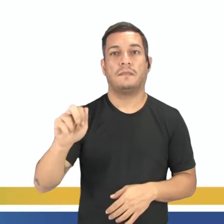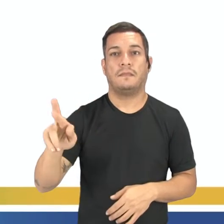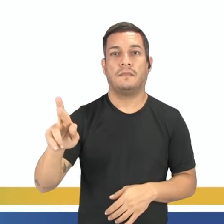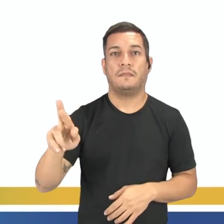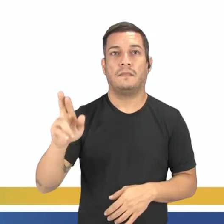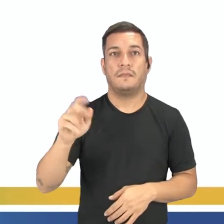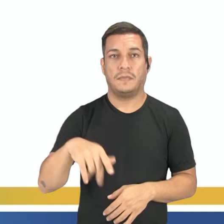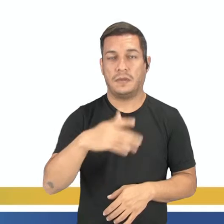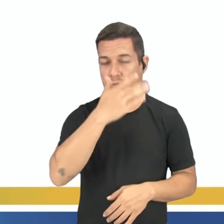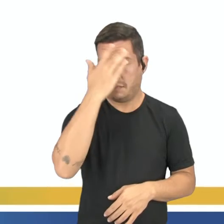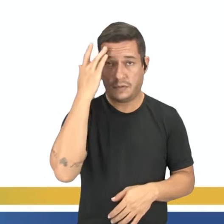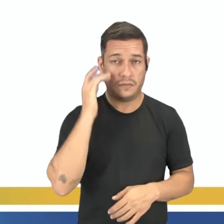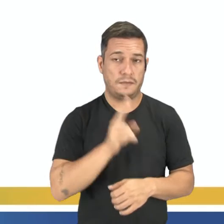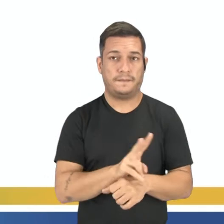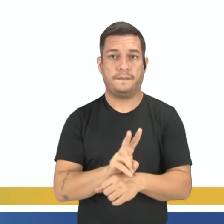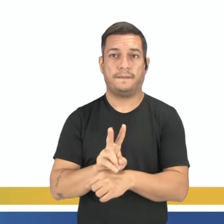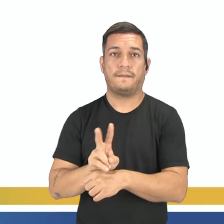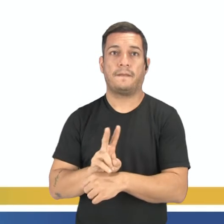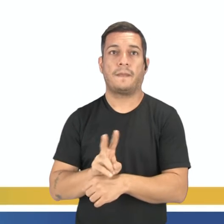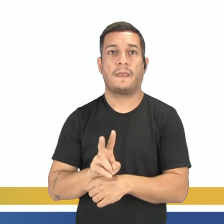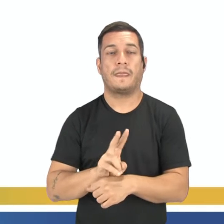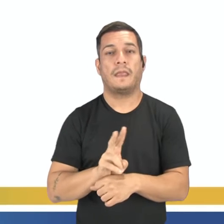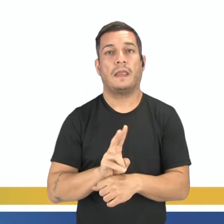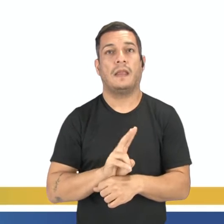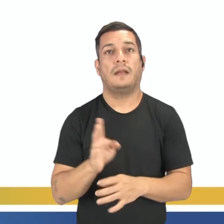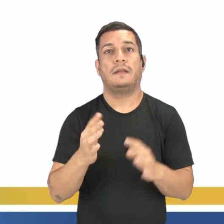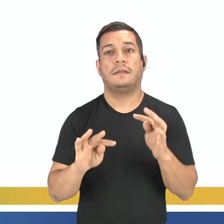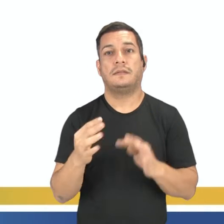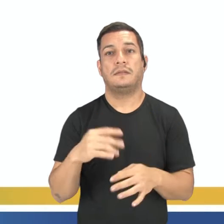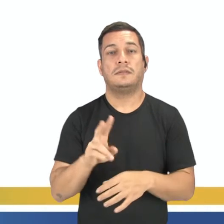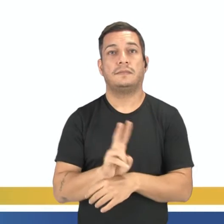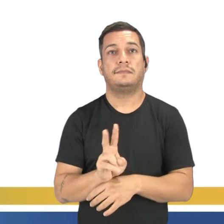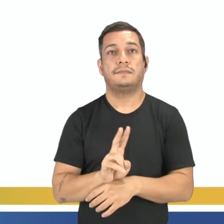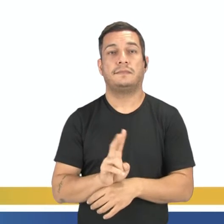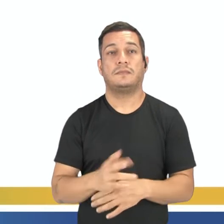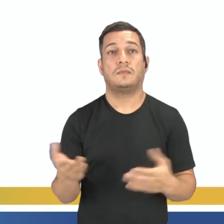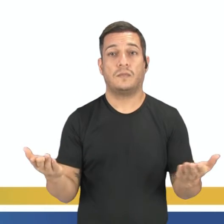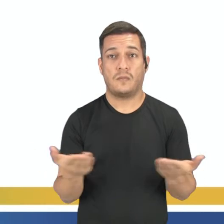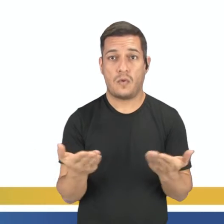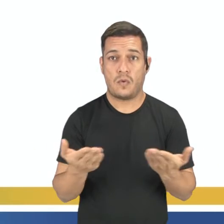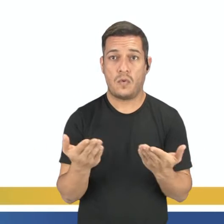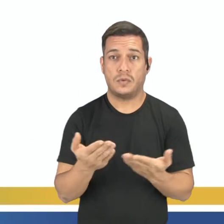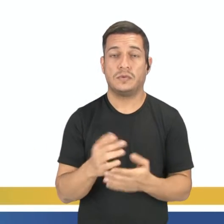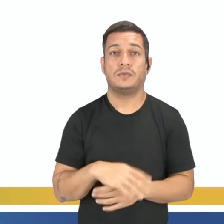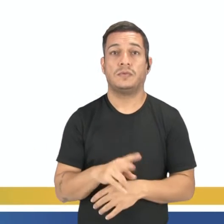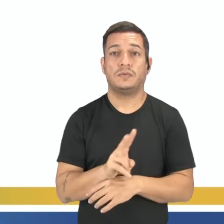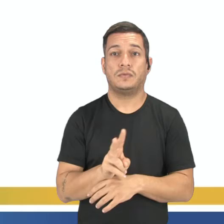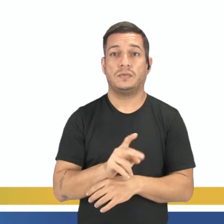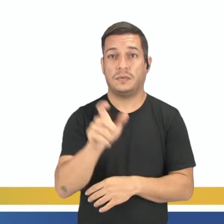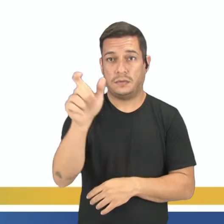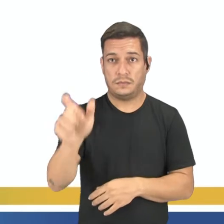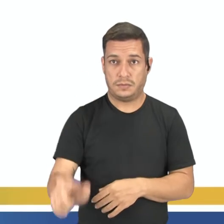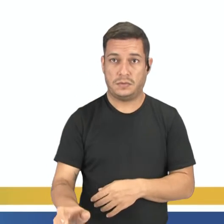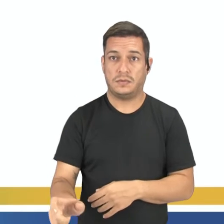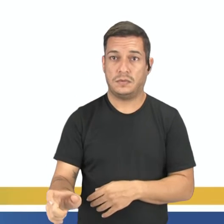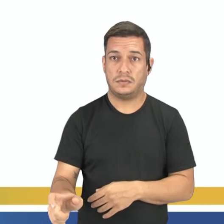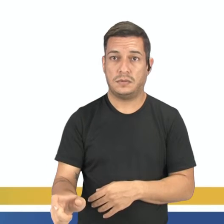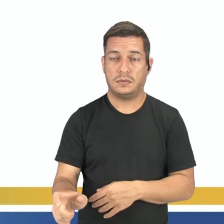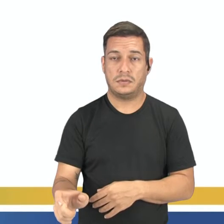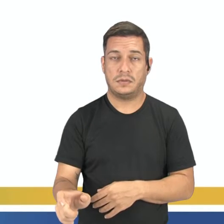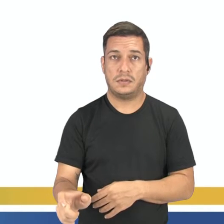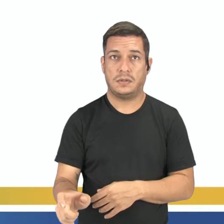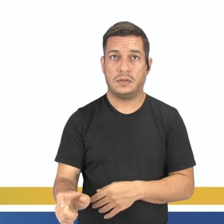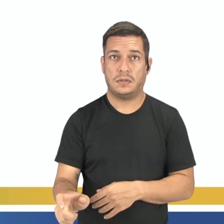árbitro assistente tecnológico, é o árbitro assistente de vídeo. Hoje, o árbitro físico, a pessoa que está